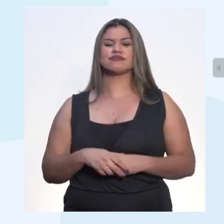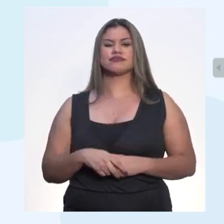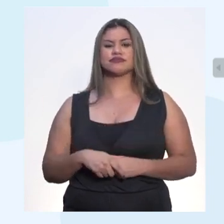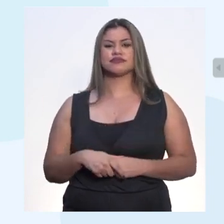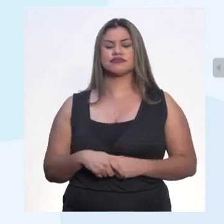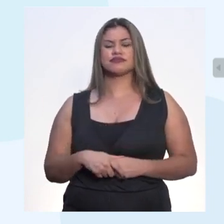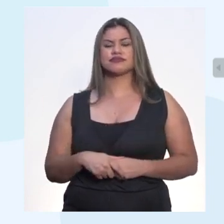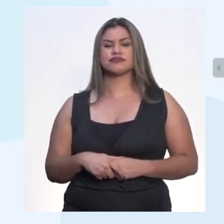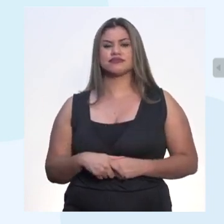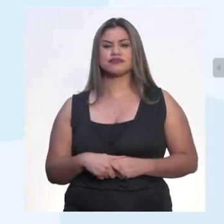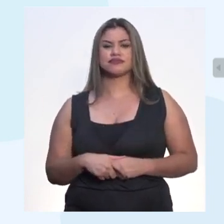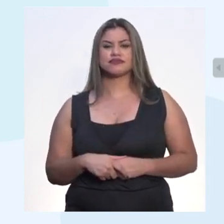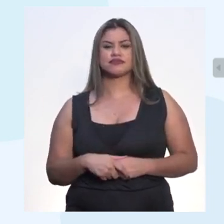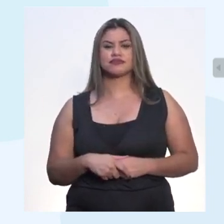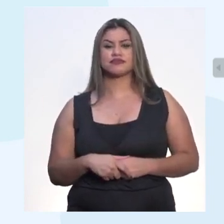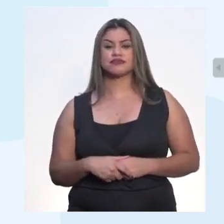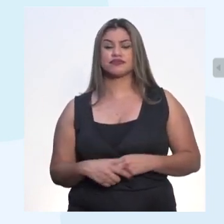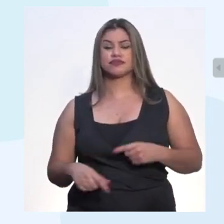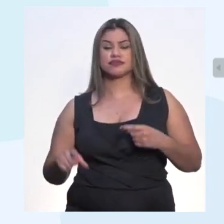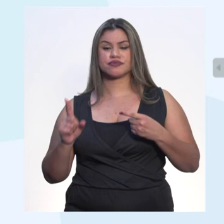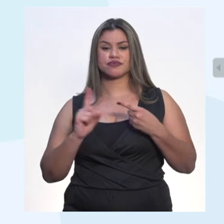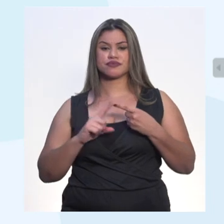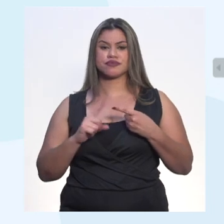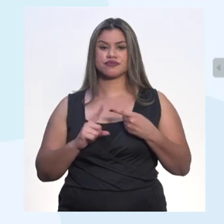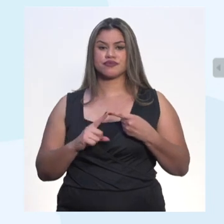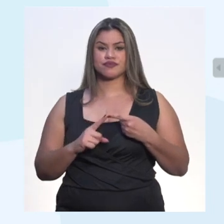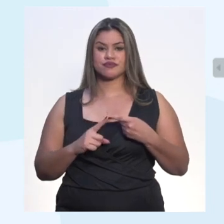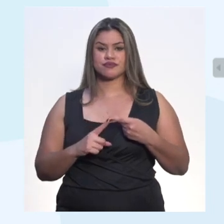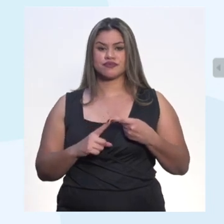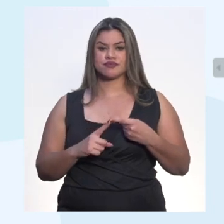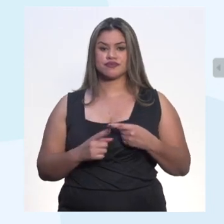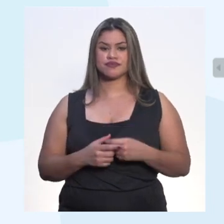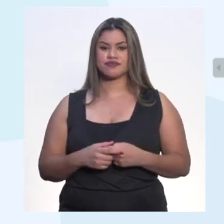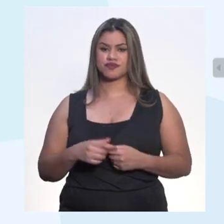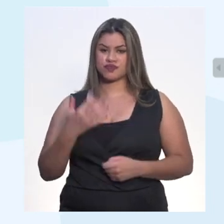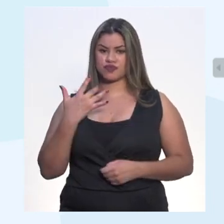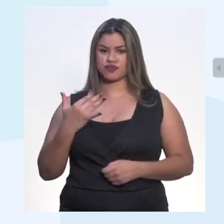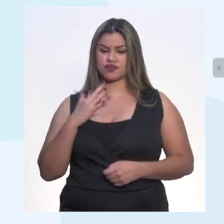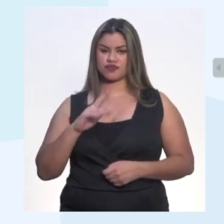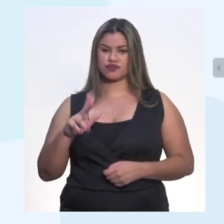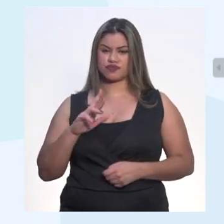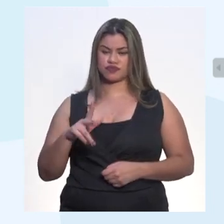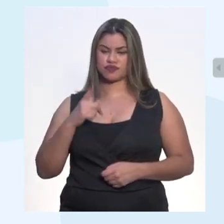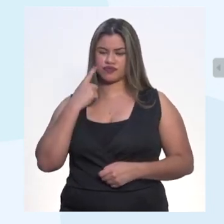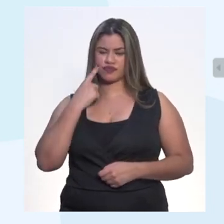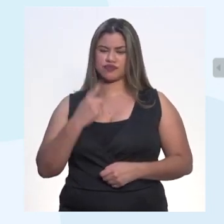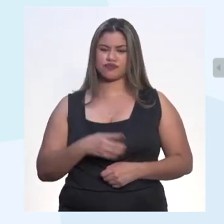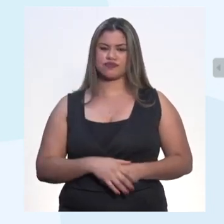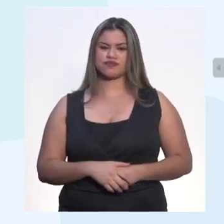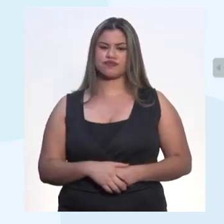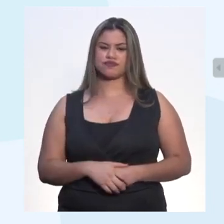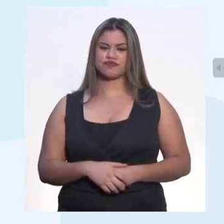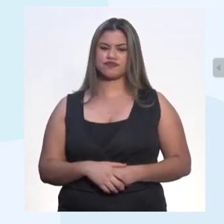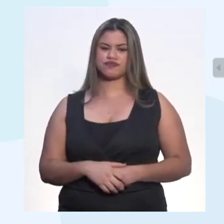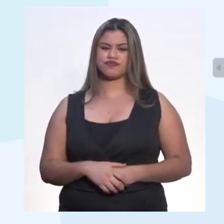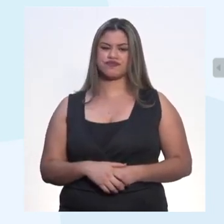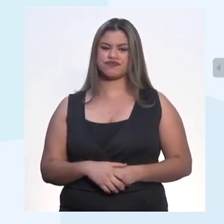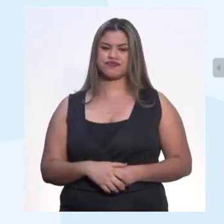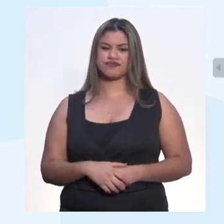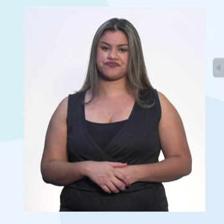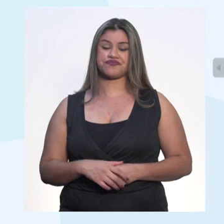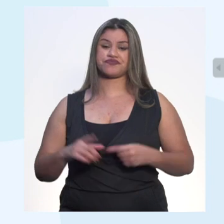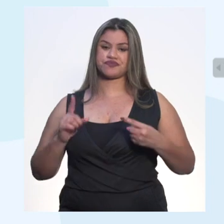essa porcentagem. Uma delas deixa eu garantir que a caneta está aqui. Uma delas é aqui, ó, na